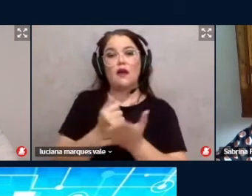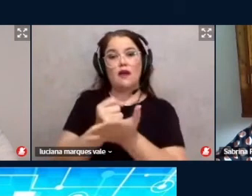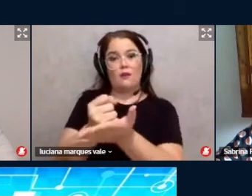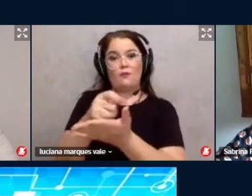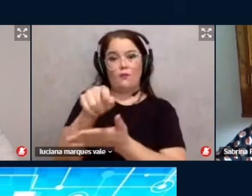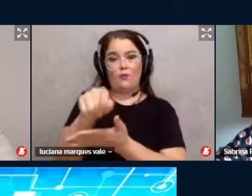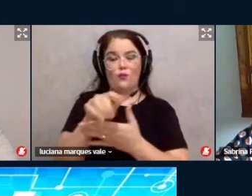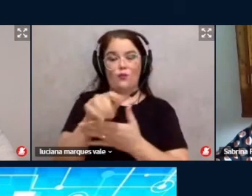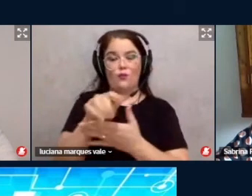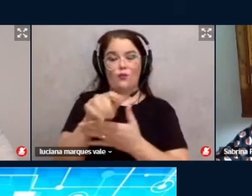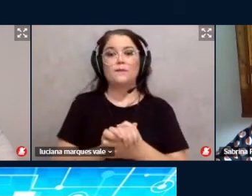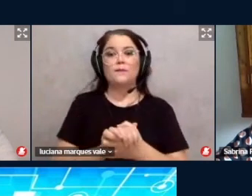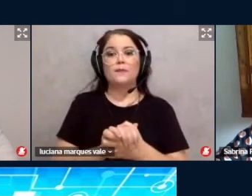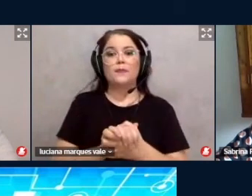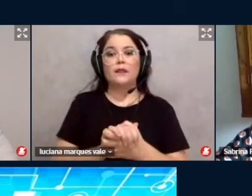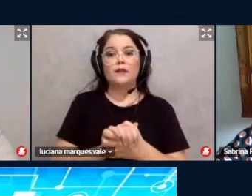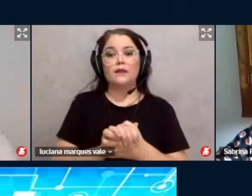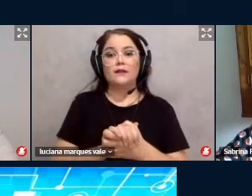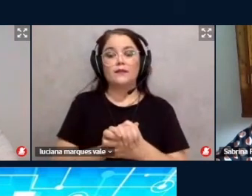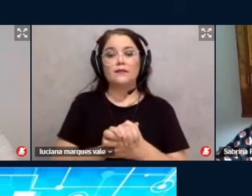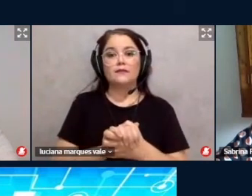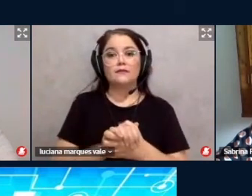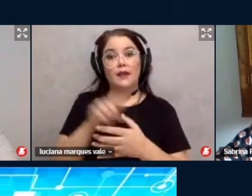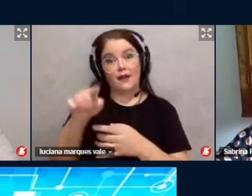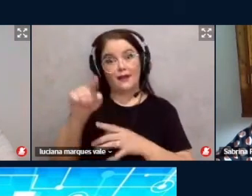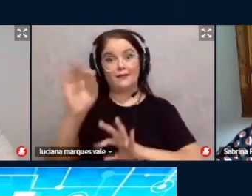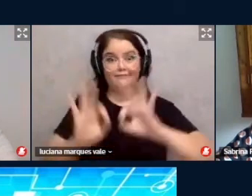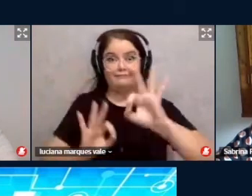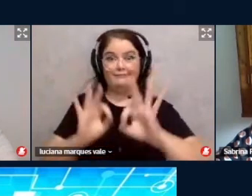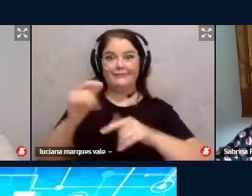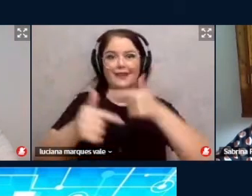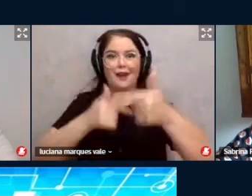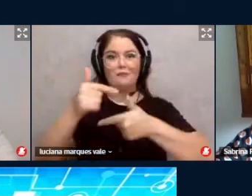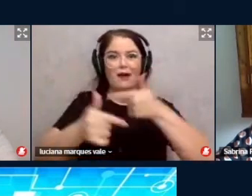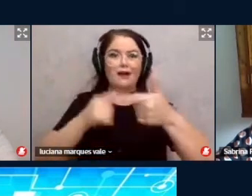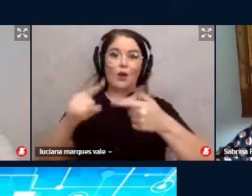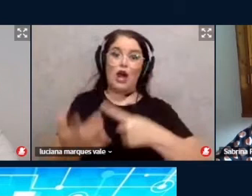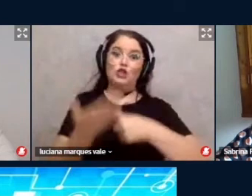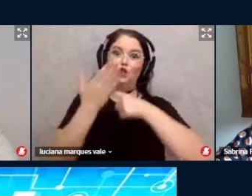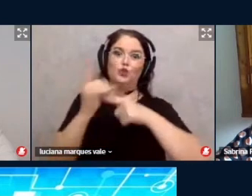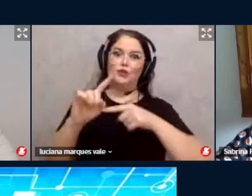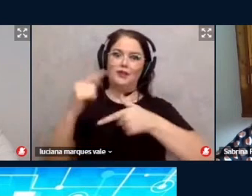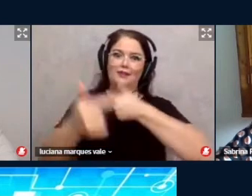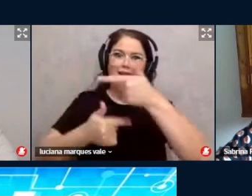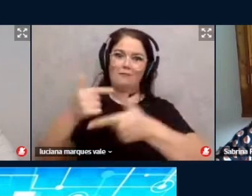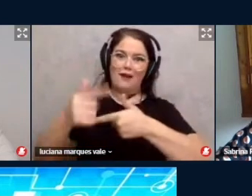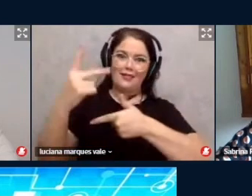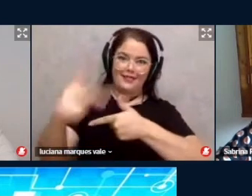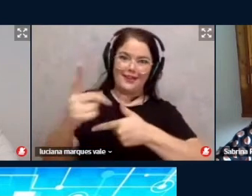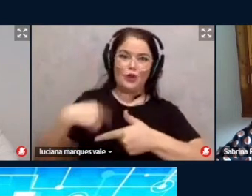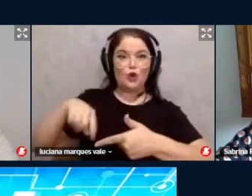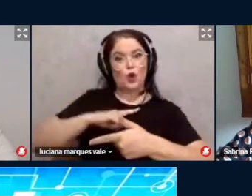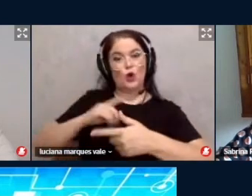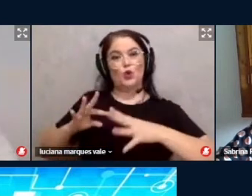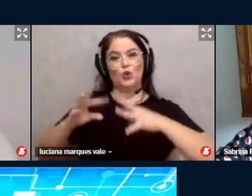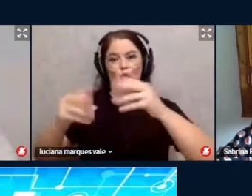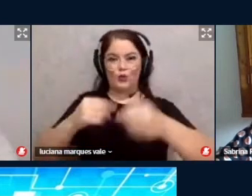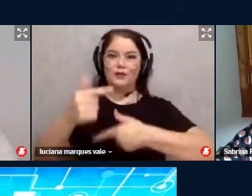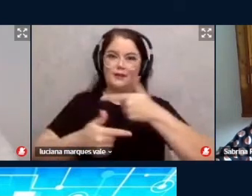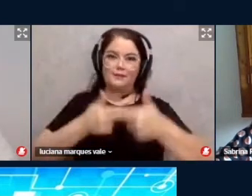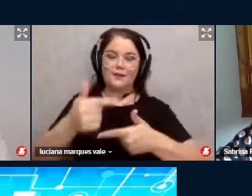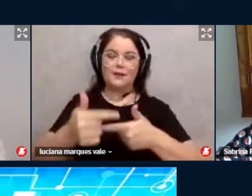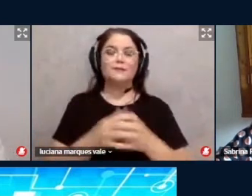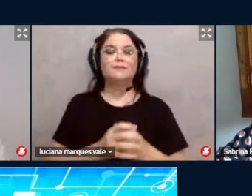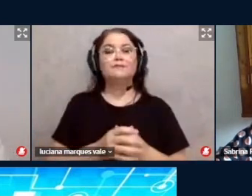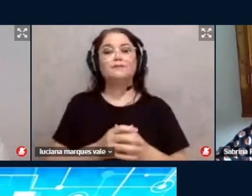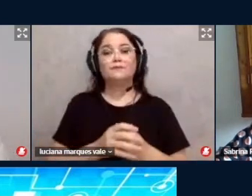ajudando. Quer dizer, ele está trabalhando, né? Para mim é uma ajuda. Para ele é trabalho, para nós todos é trabalho. E